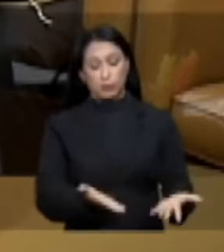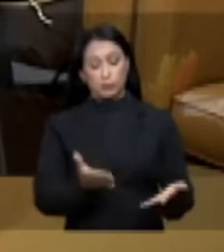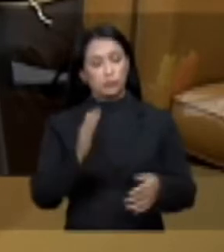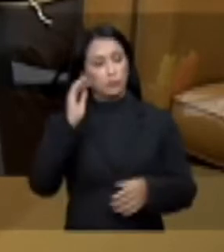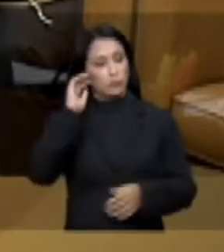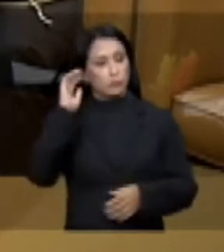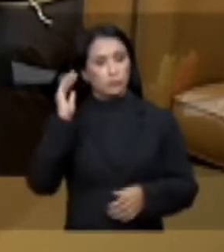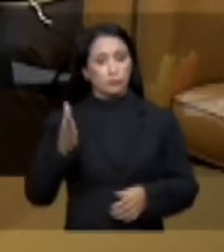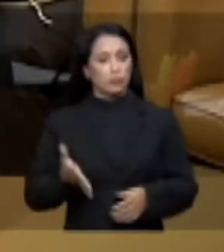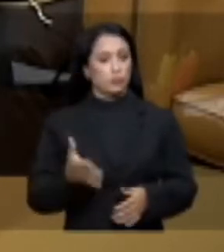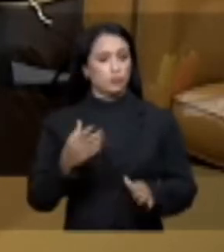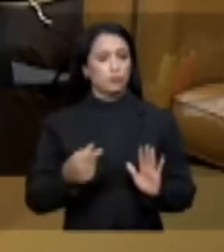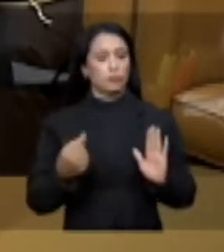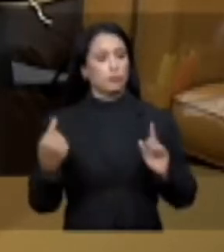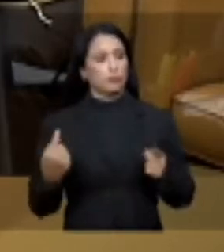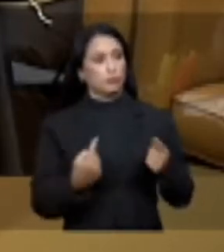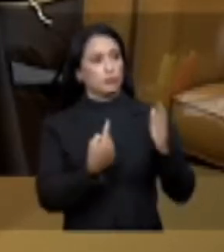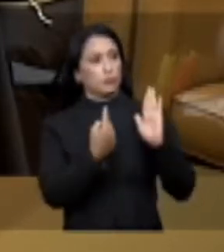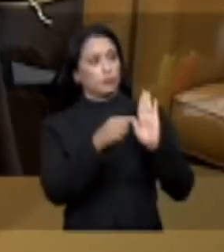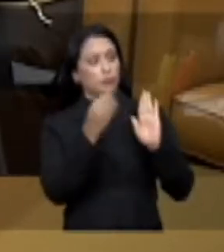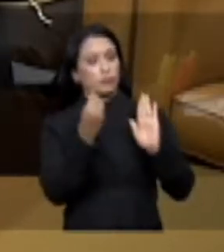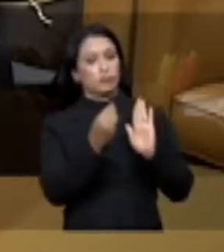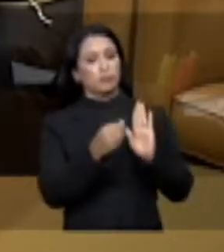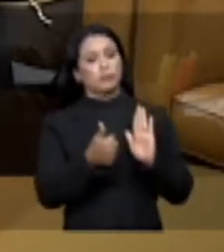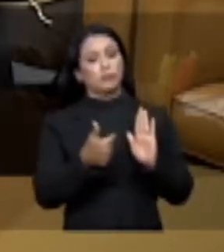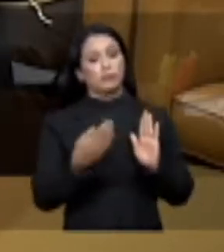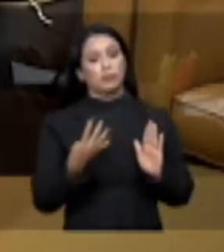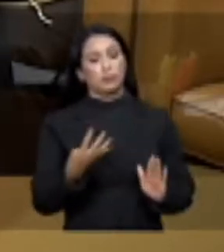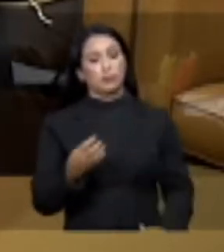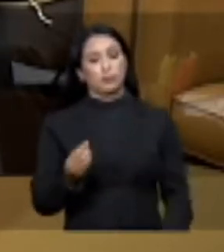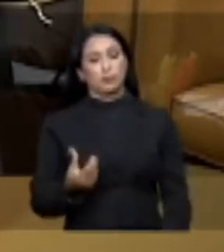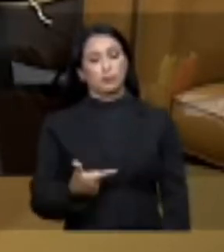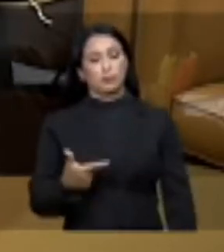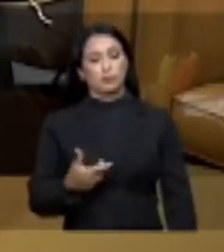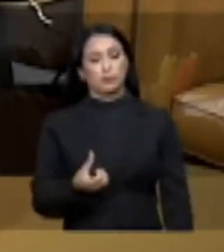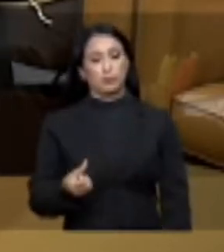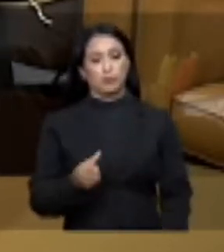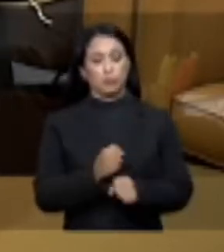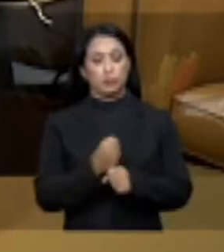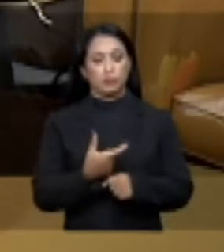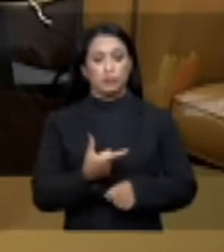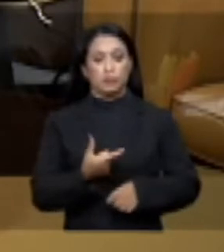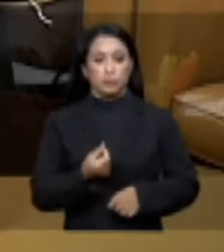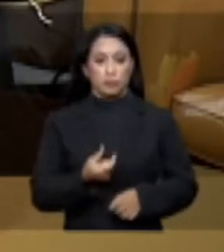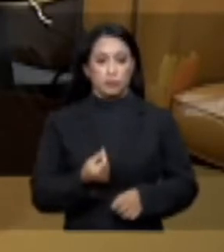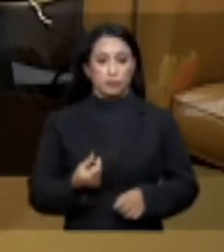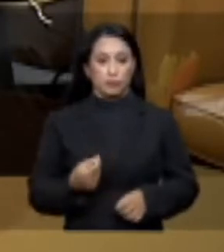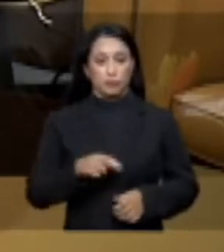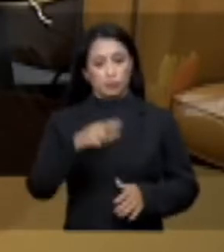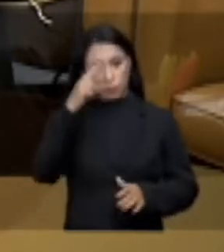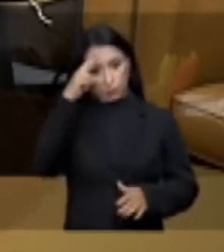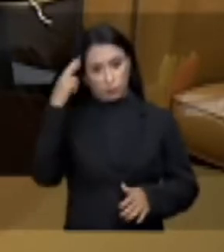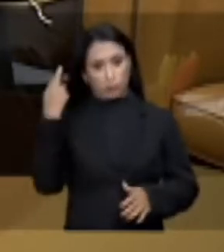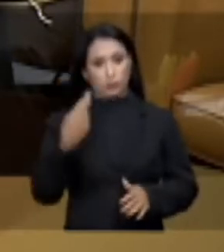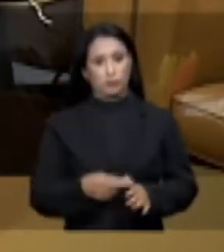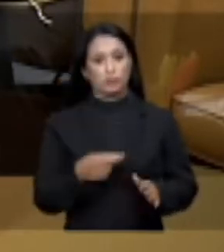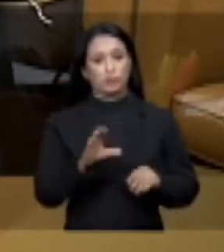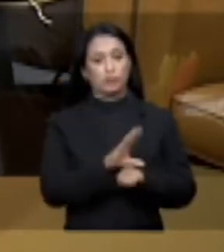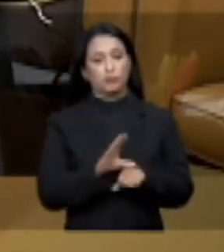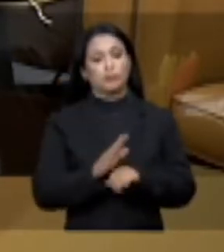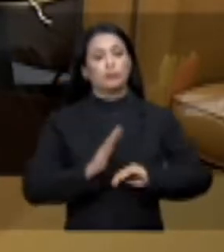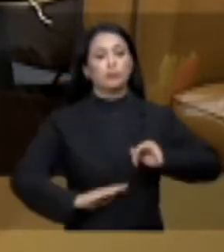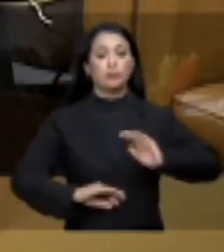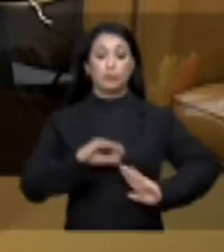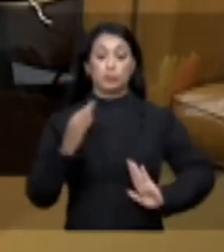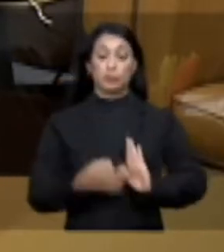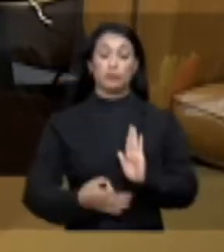municipais. As disposições da Lei 14.026 de 2020, excelências, respeitam o desenho constitucional das